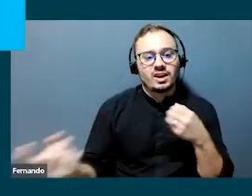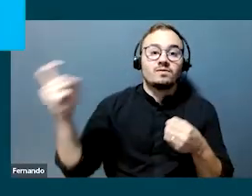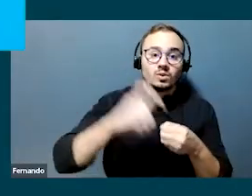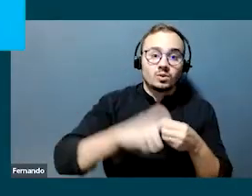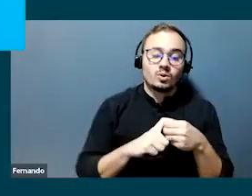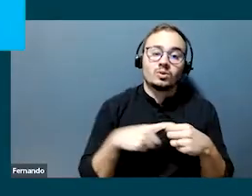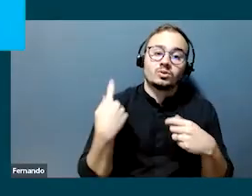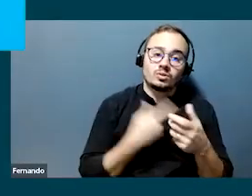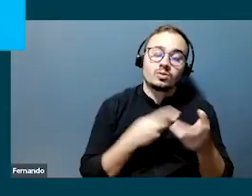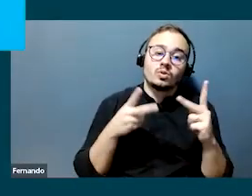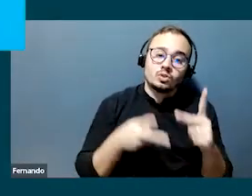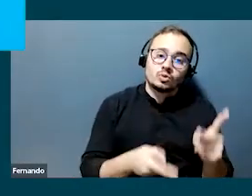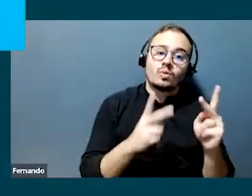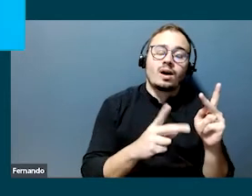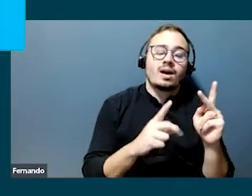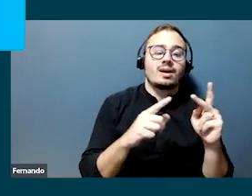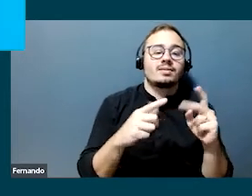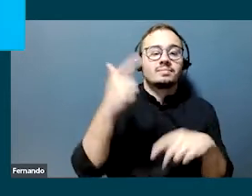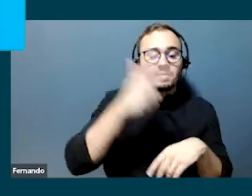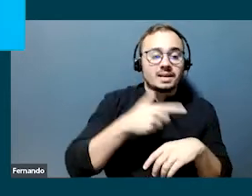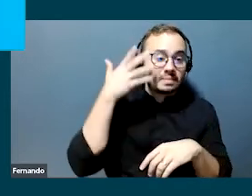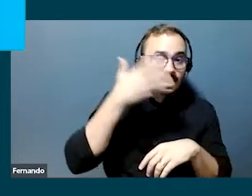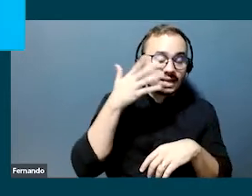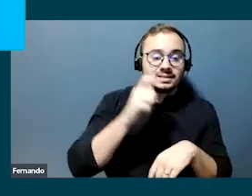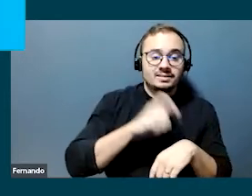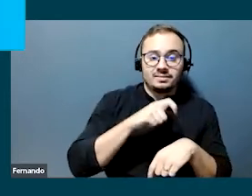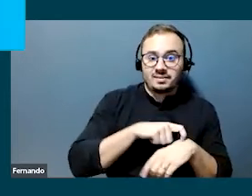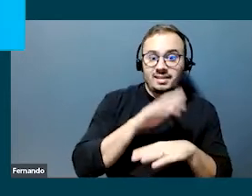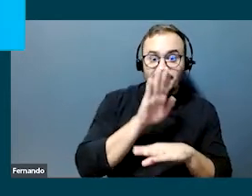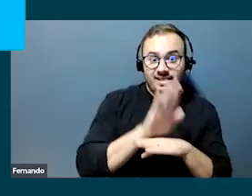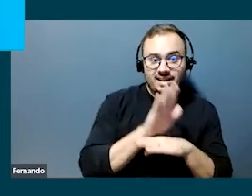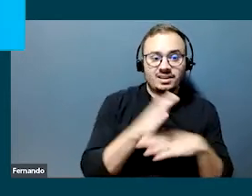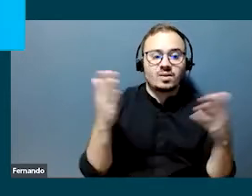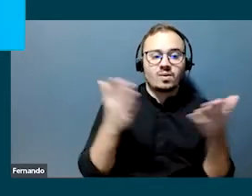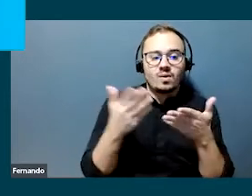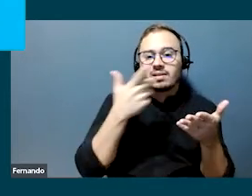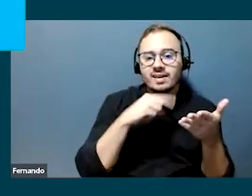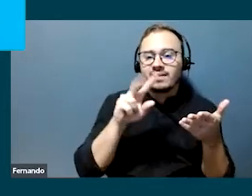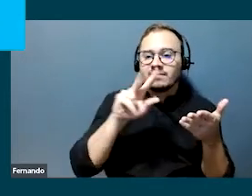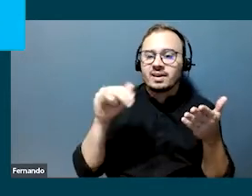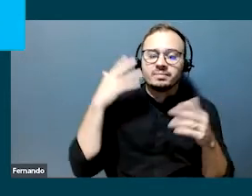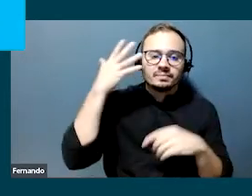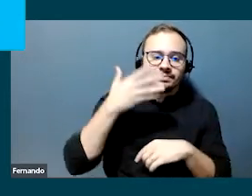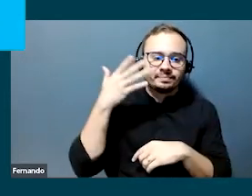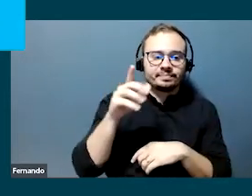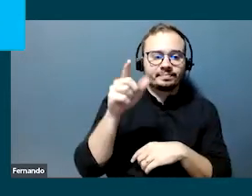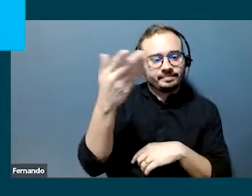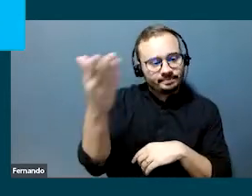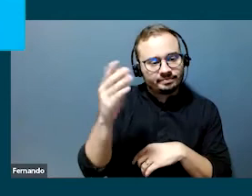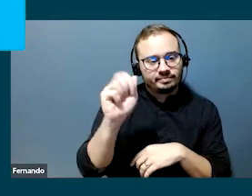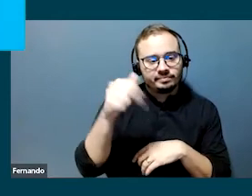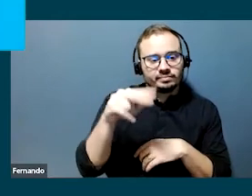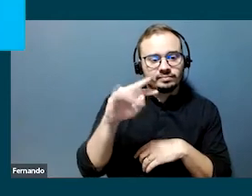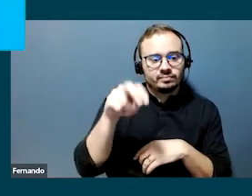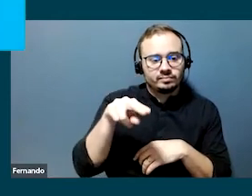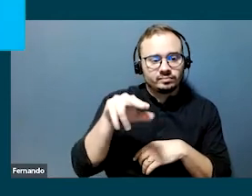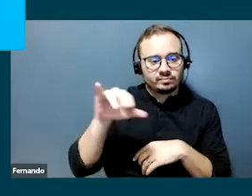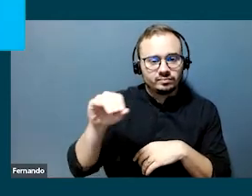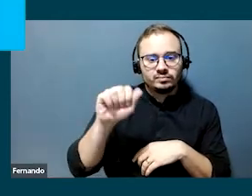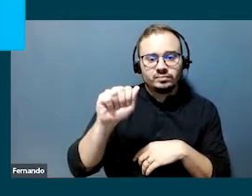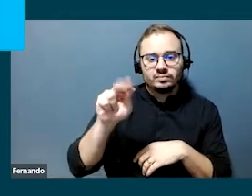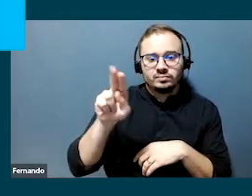Estamos de volta, pessoal, para dar continuidade ao nosso bloco de palestras à tarde. E agora nós vamos conversar com Antônio Aureliano, ele é analista